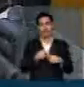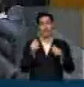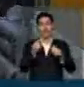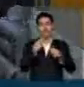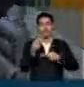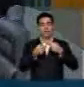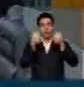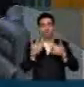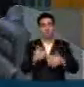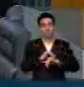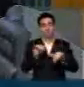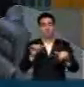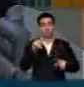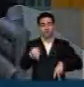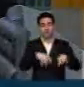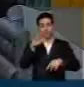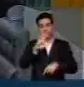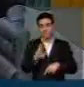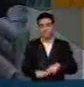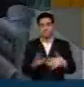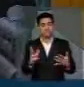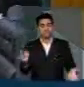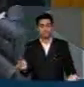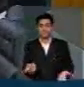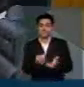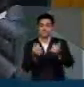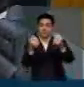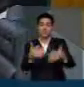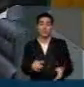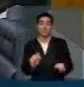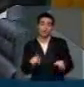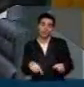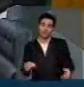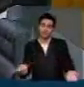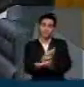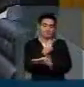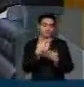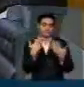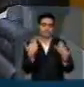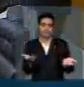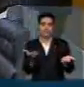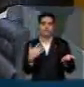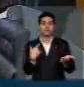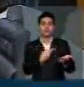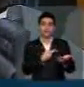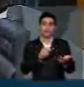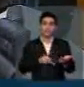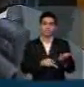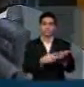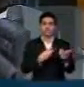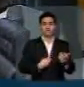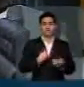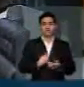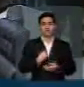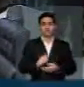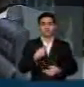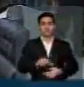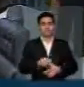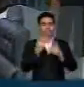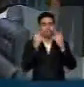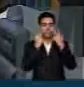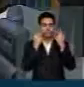brasileiro que isso acontece. Acontece e nós temos que tocar a bola para frente.